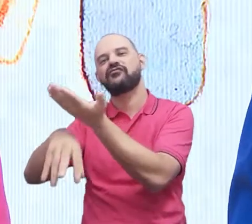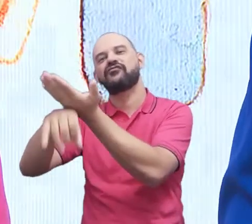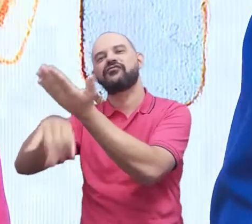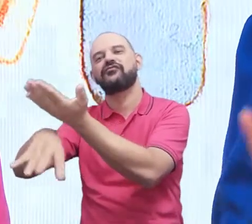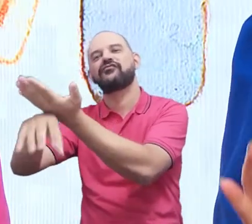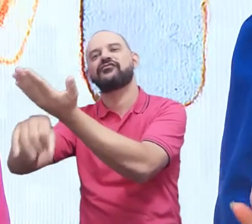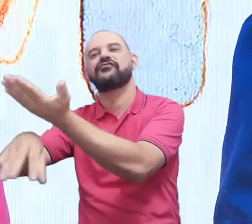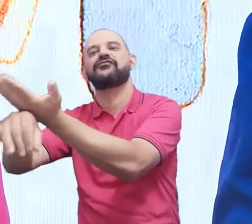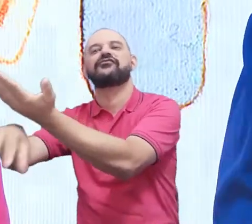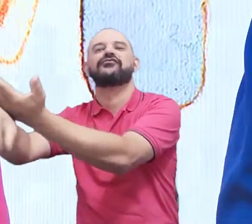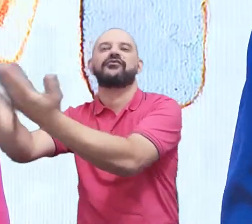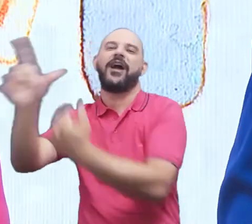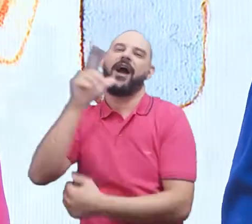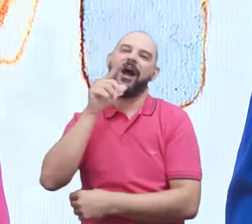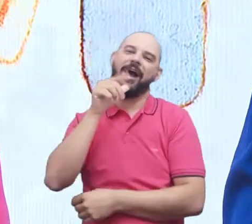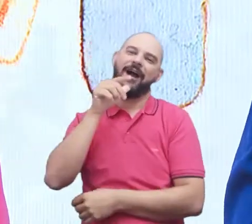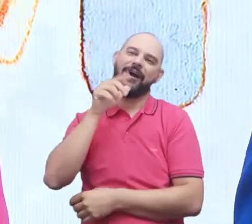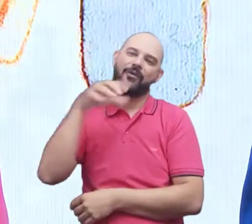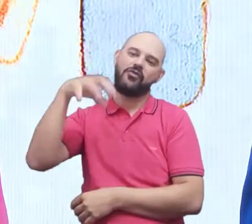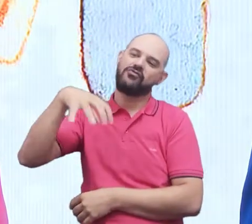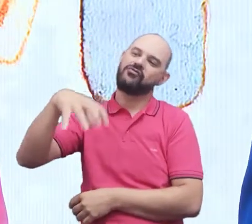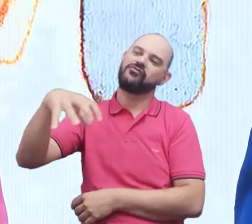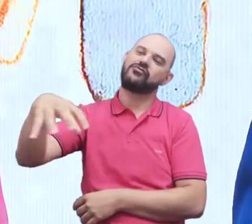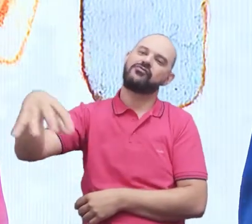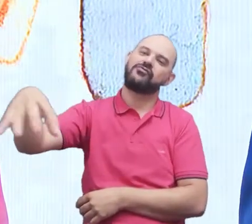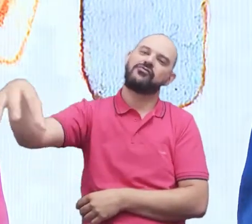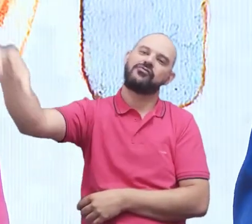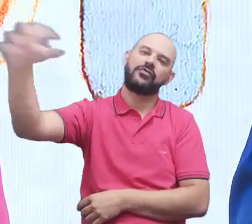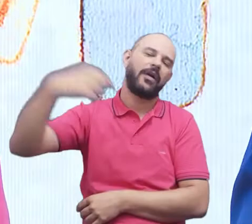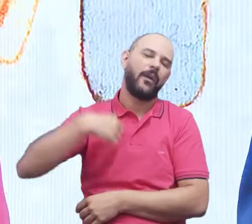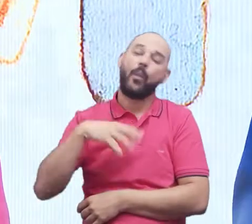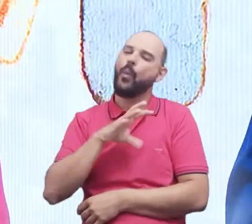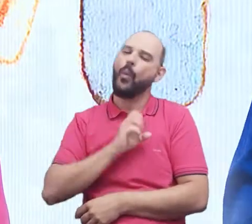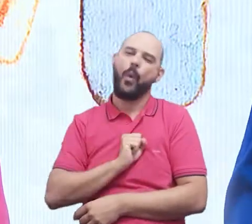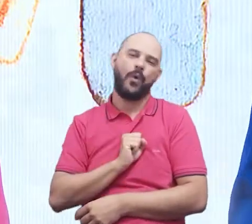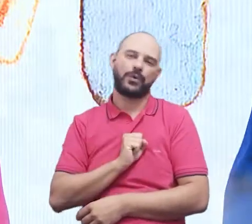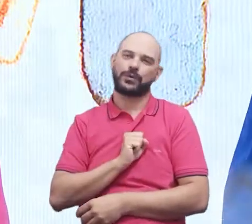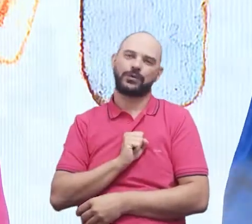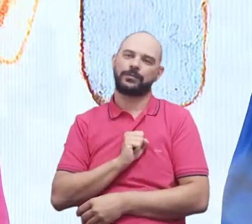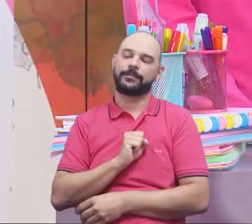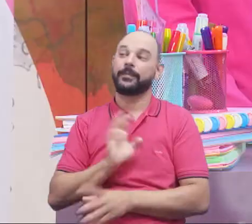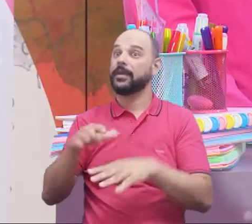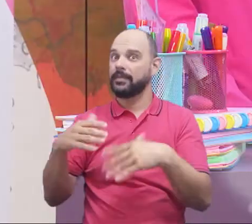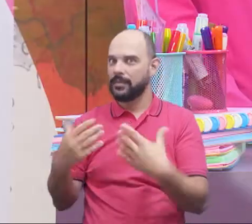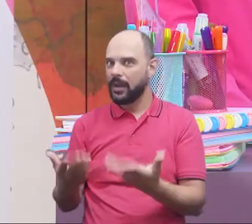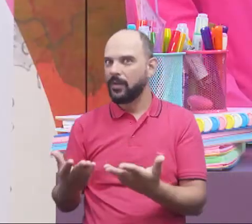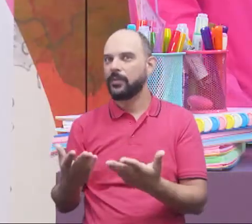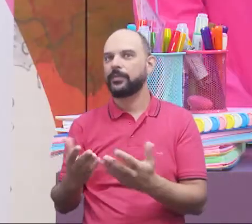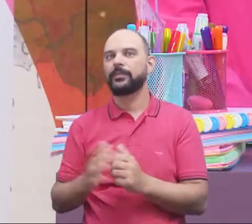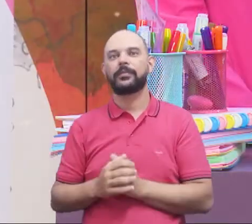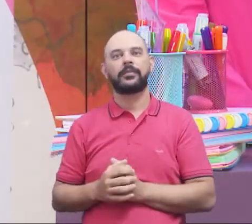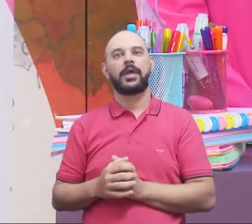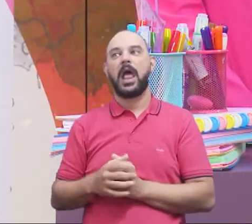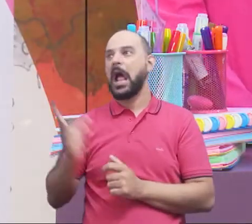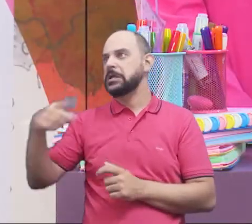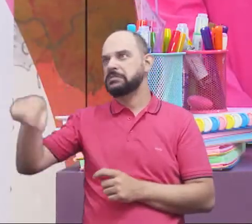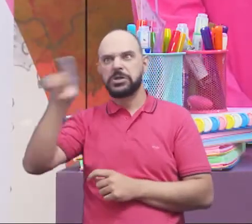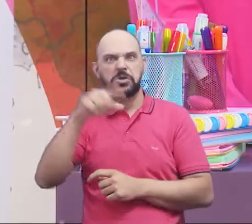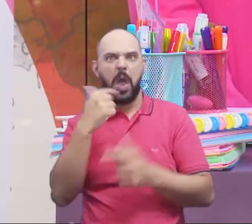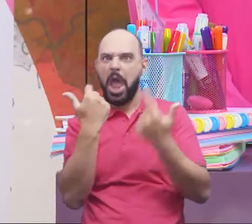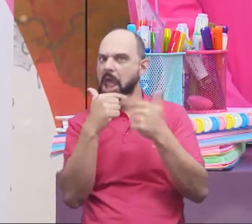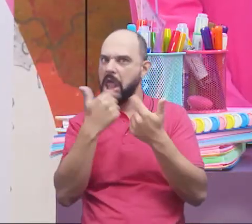com pingos que vazam do meu latão furado, de que eu tanto gosto. A partir daquele